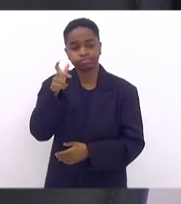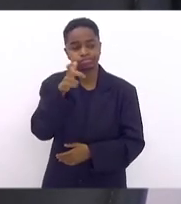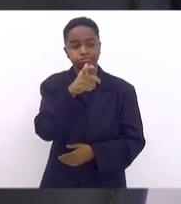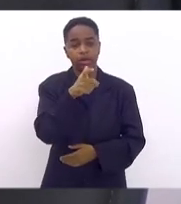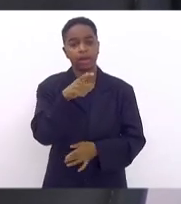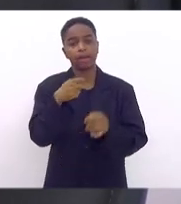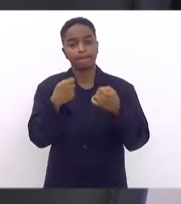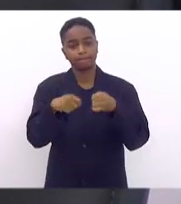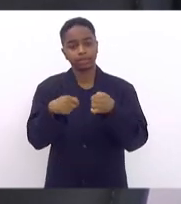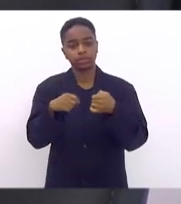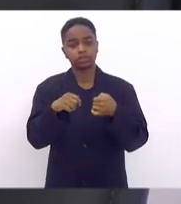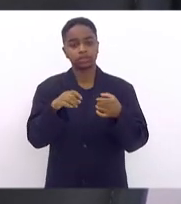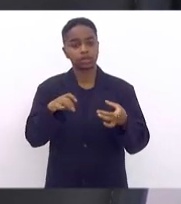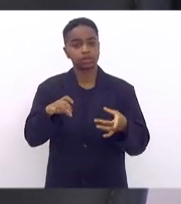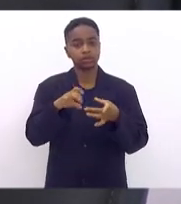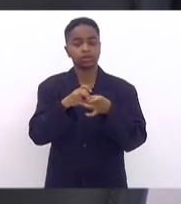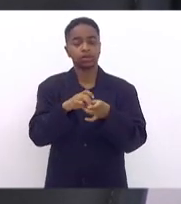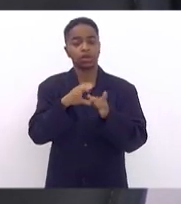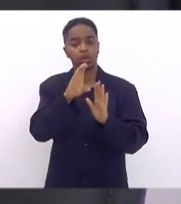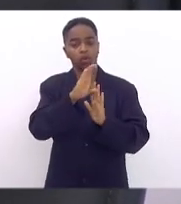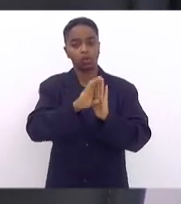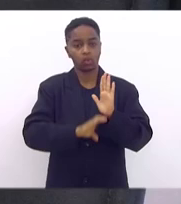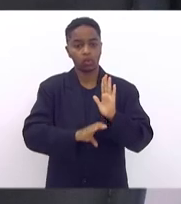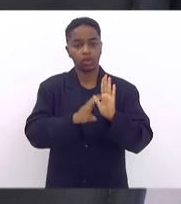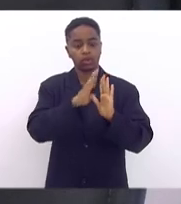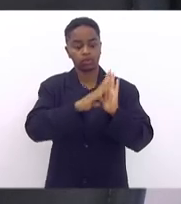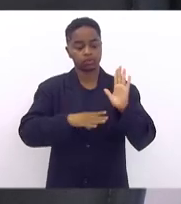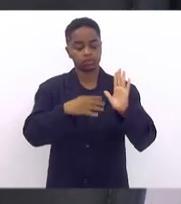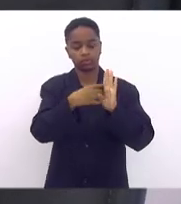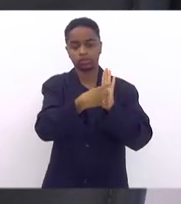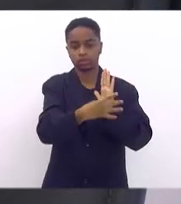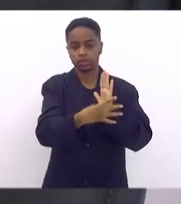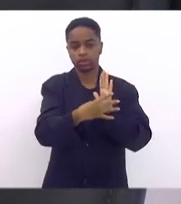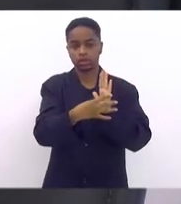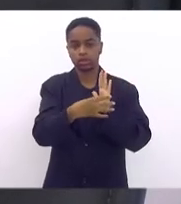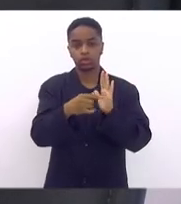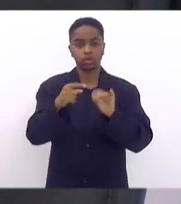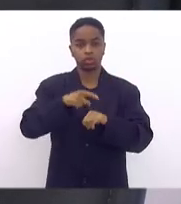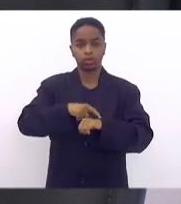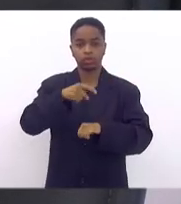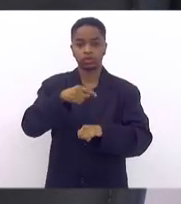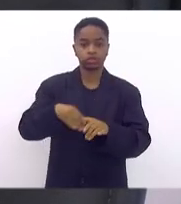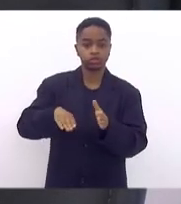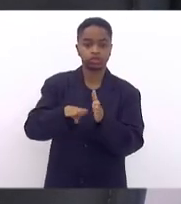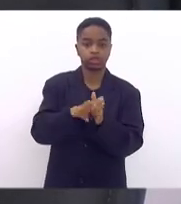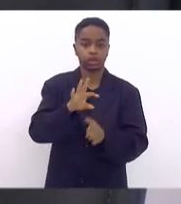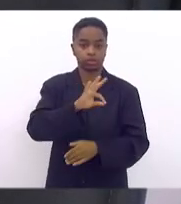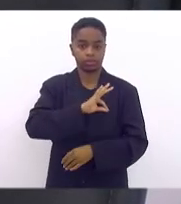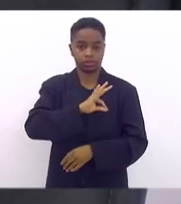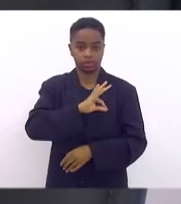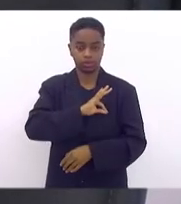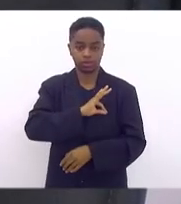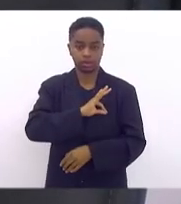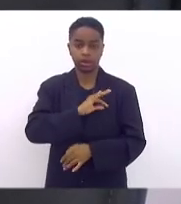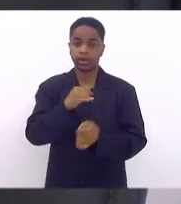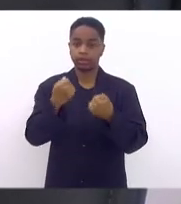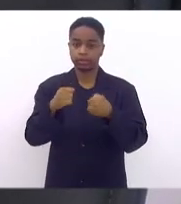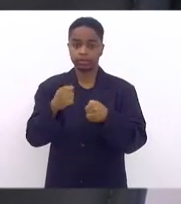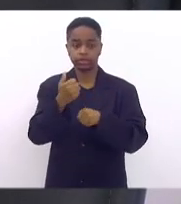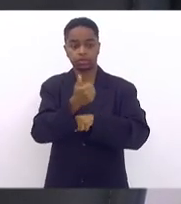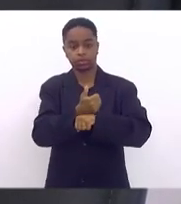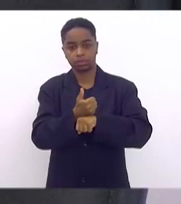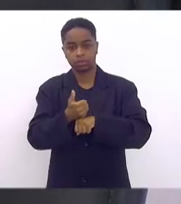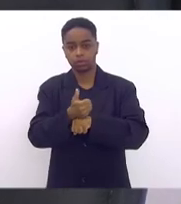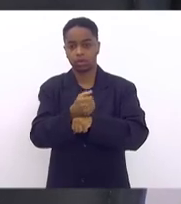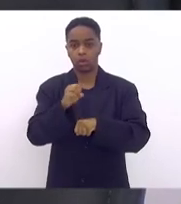que fazer parte da grade curricular do primeiro momento que você chega na academia da polícia, que aquele profissional, seja